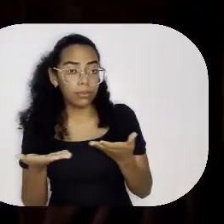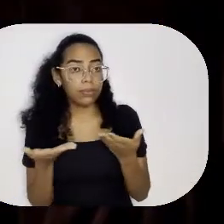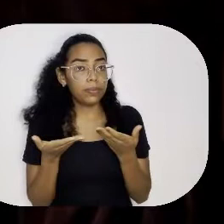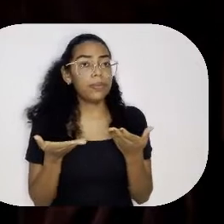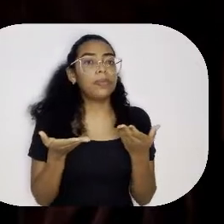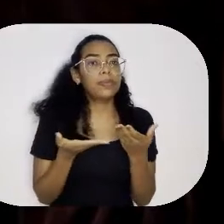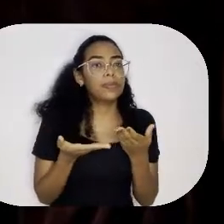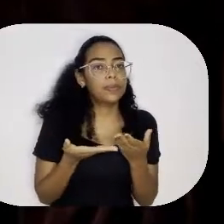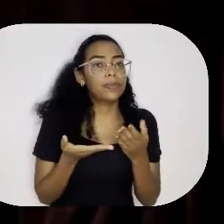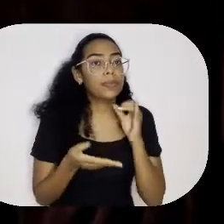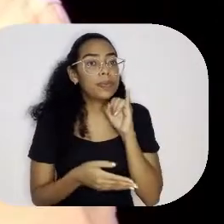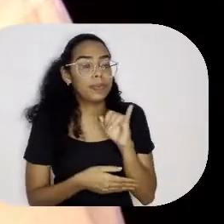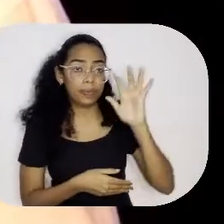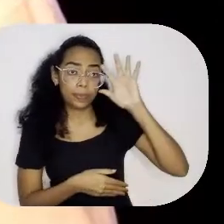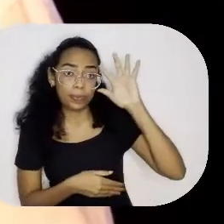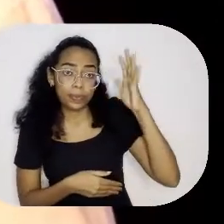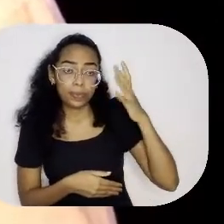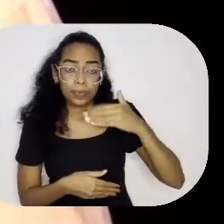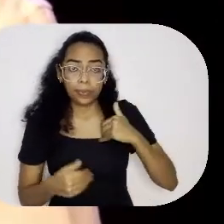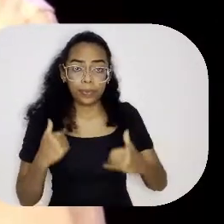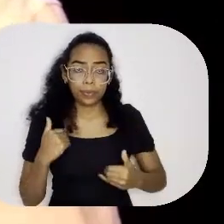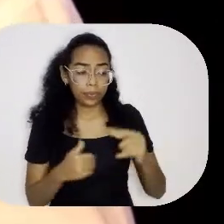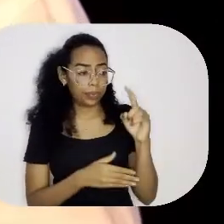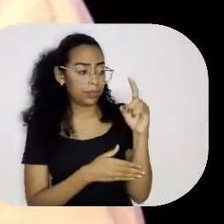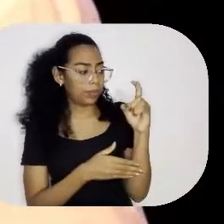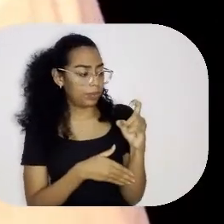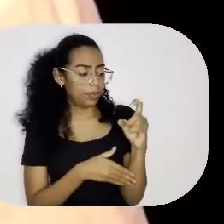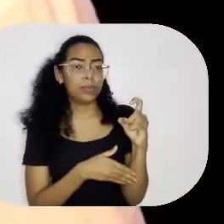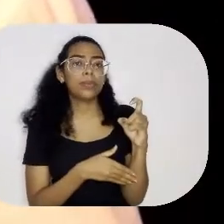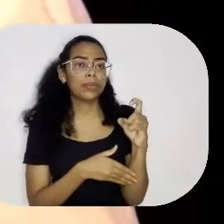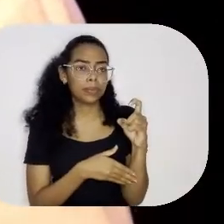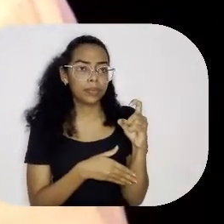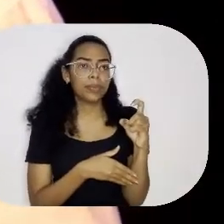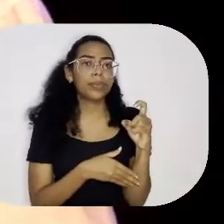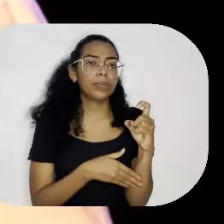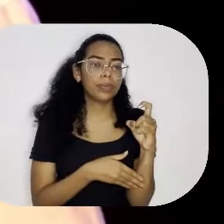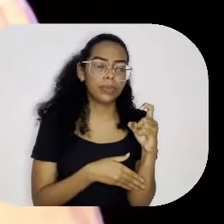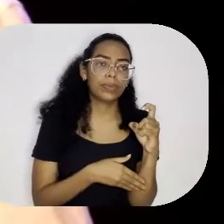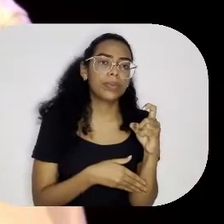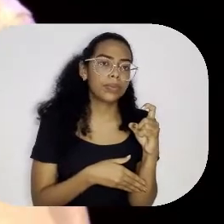E hoje, quando sinto meu corpo curvado,